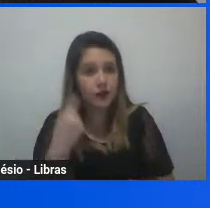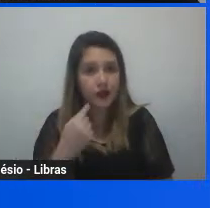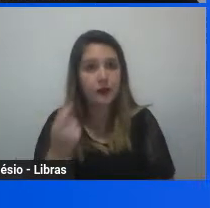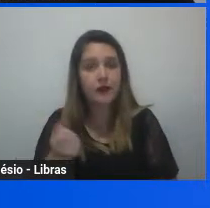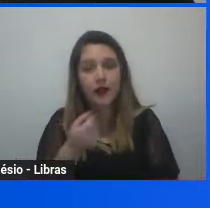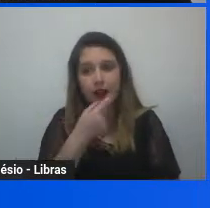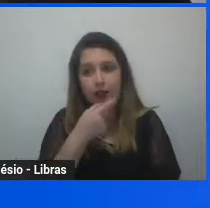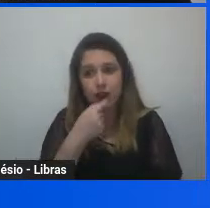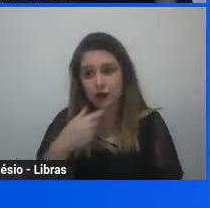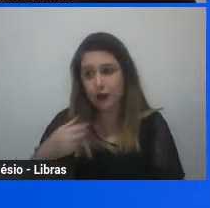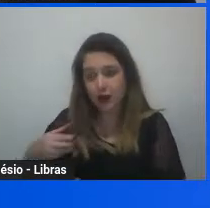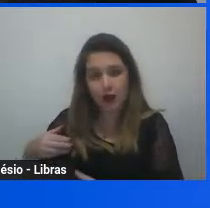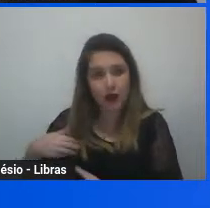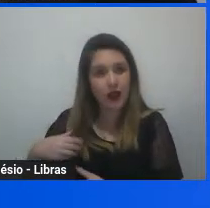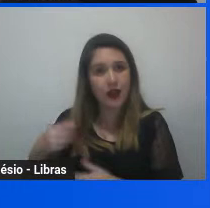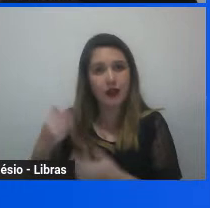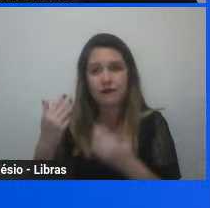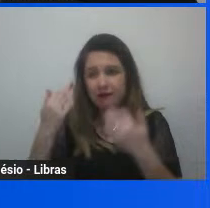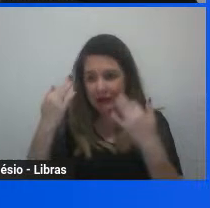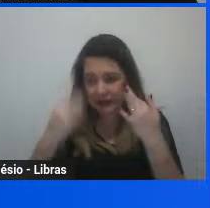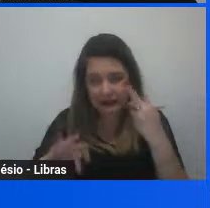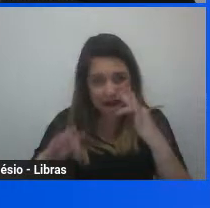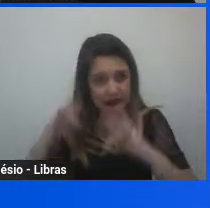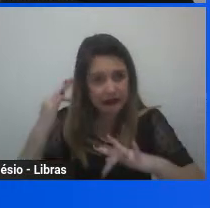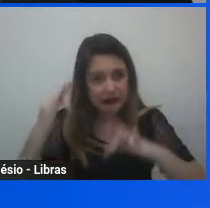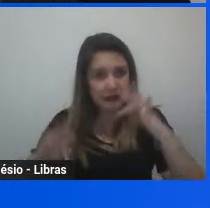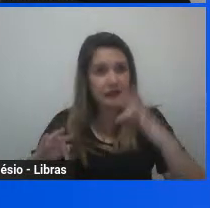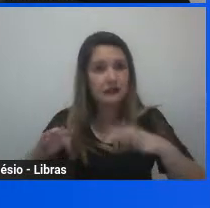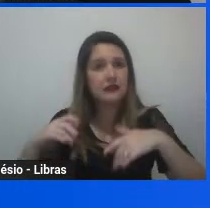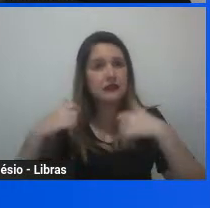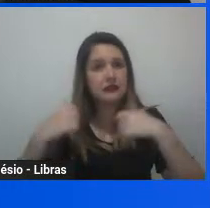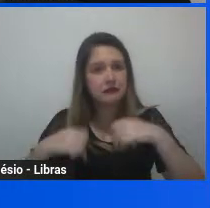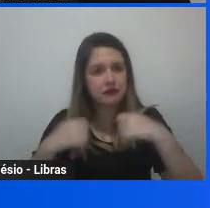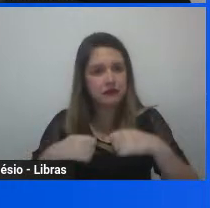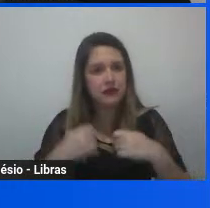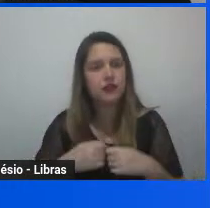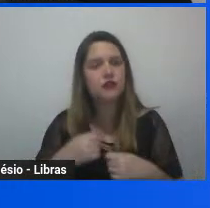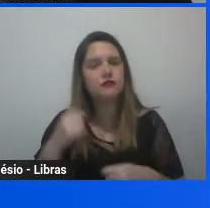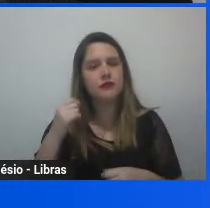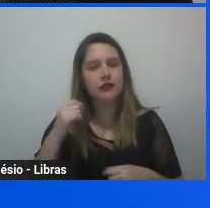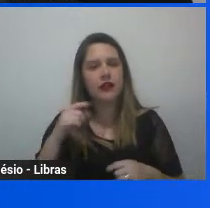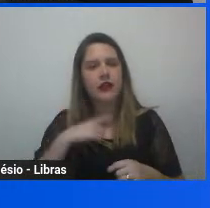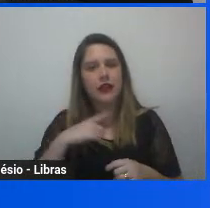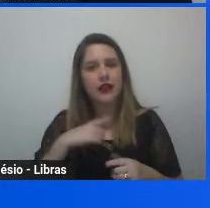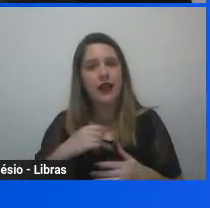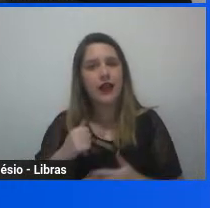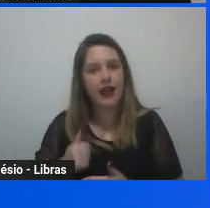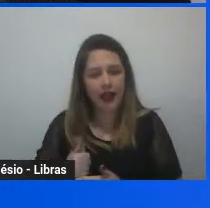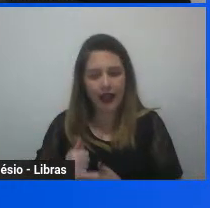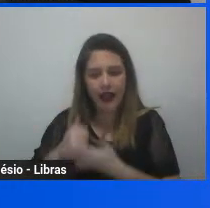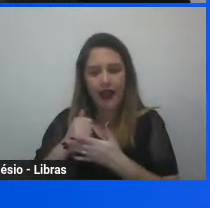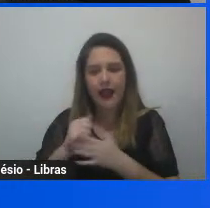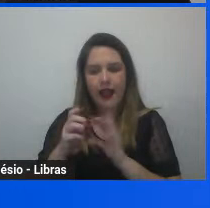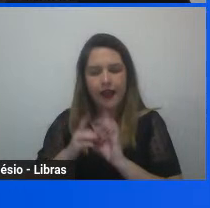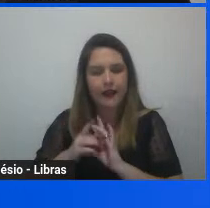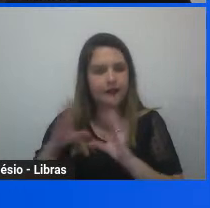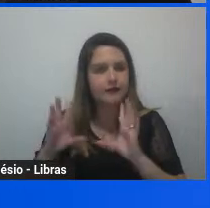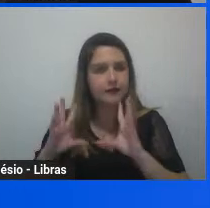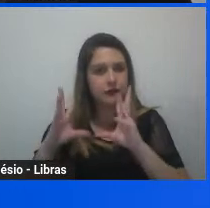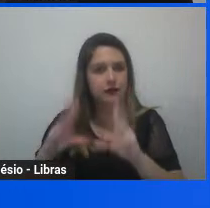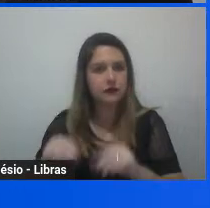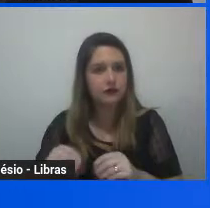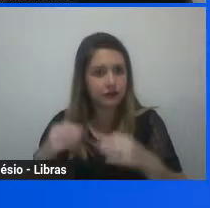bolso para tentar tirar a dor, mas nosso organismo também fisiologicamente se encarrega de liberar endorfinas,